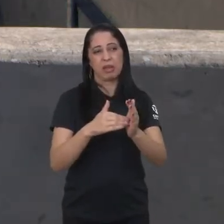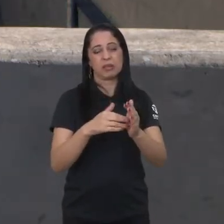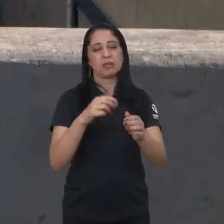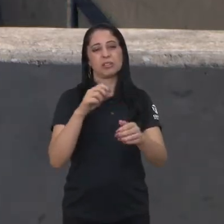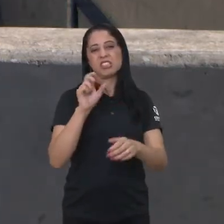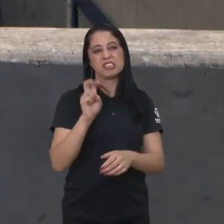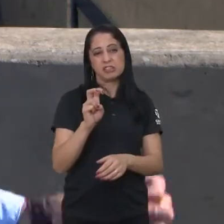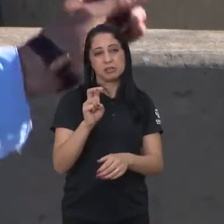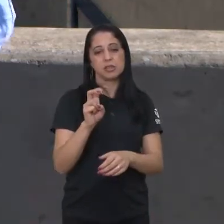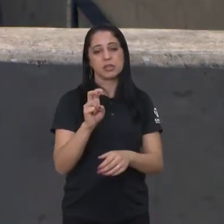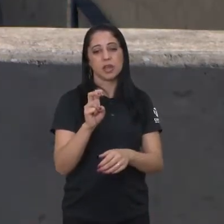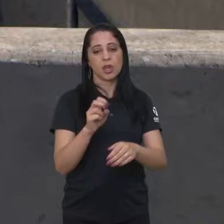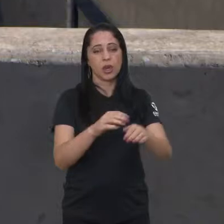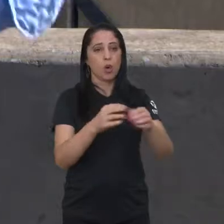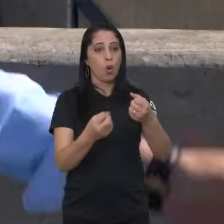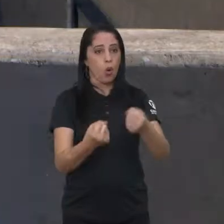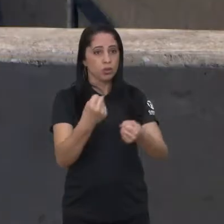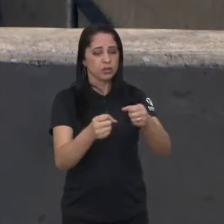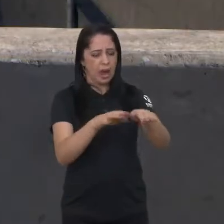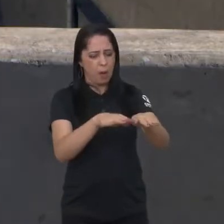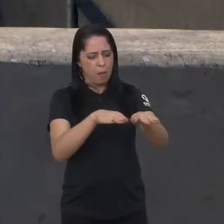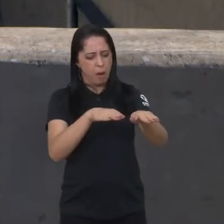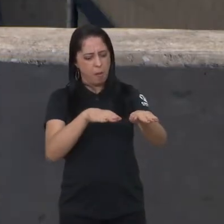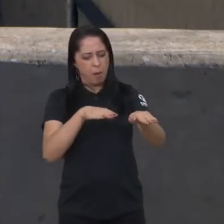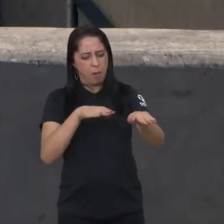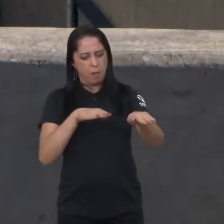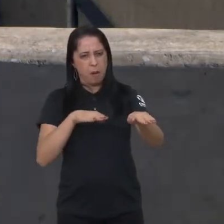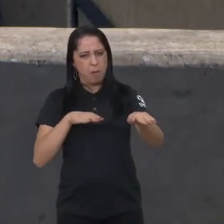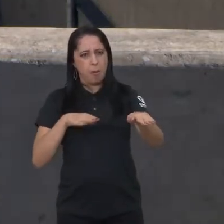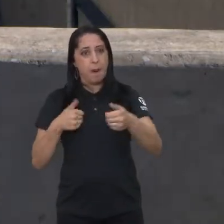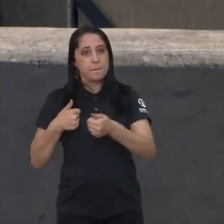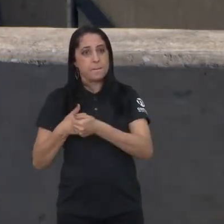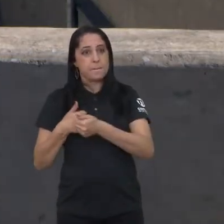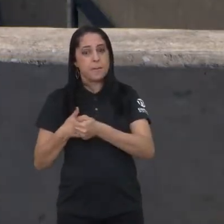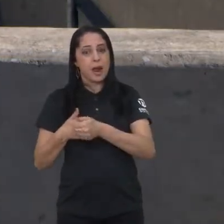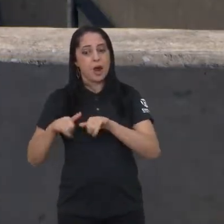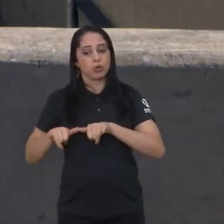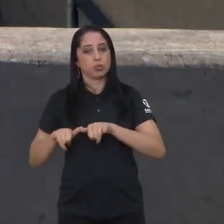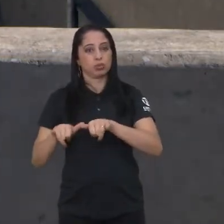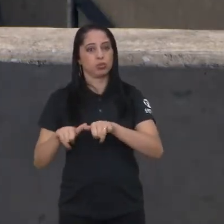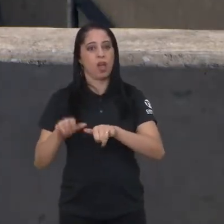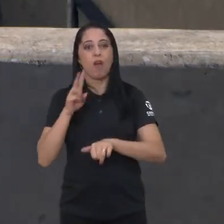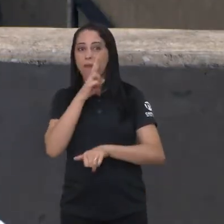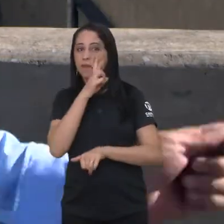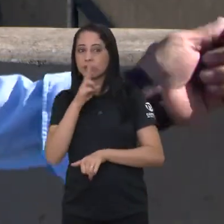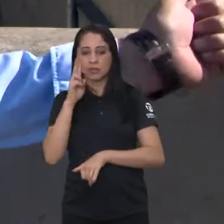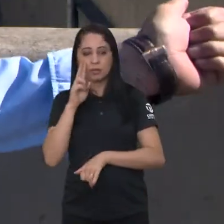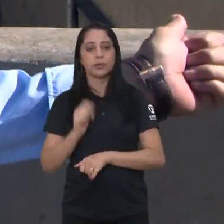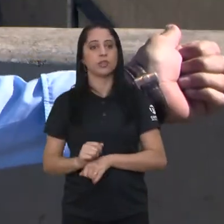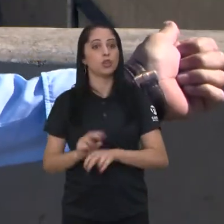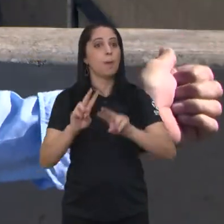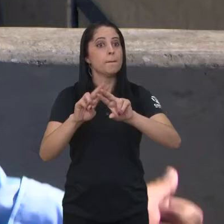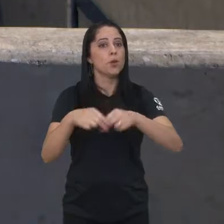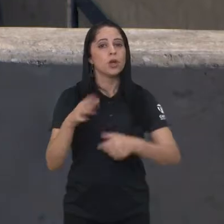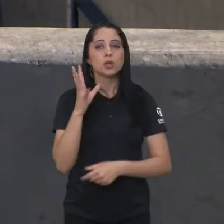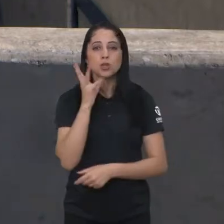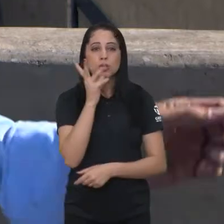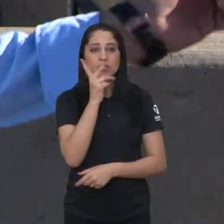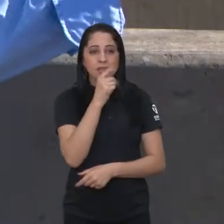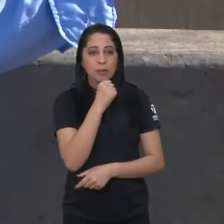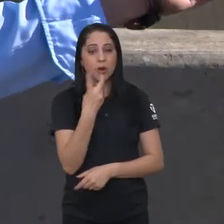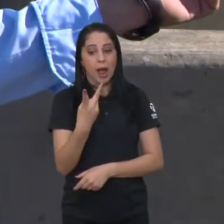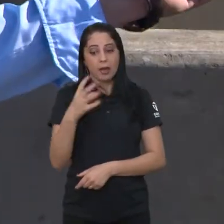fila chegava até ir no supermercado lá do Vista Verde. E às vezes você demorava mais de 20 minutos para